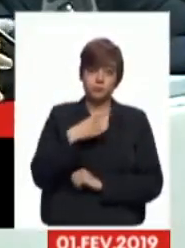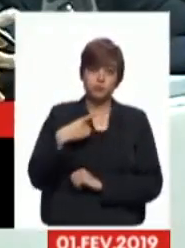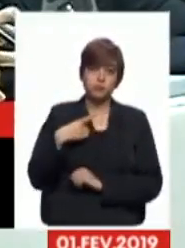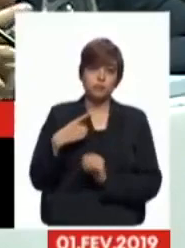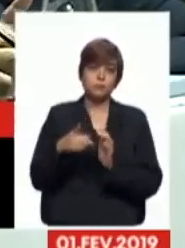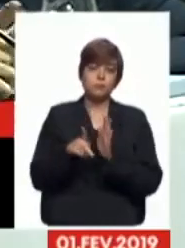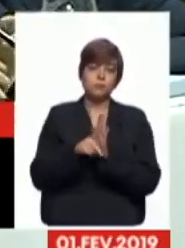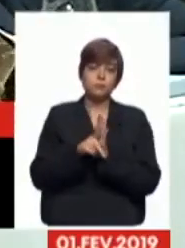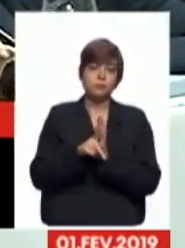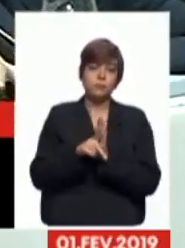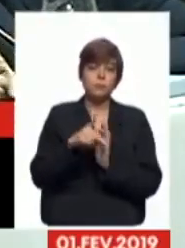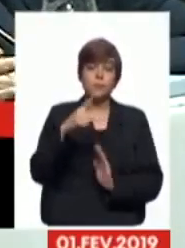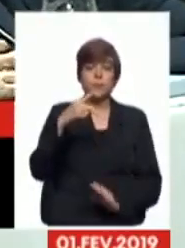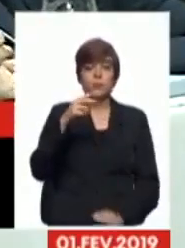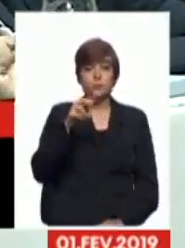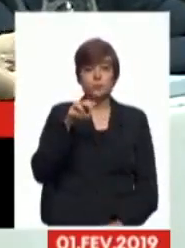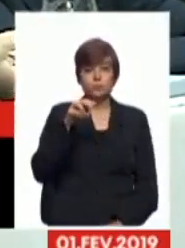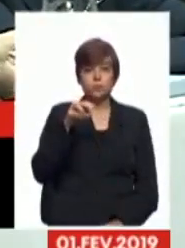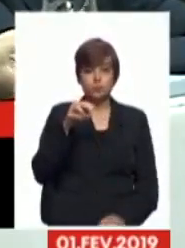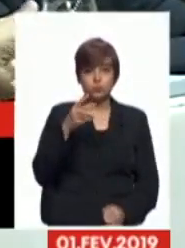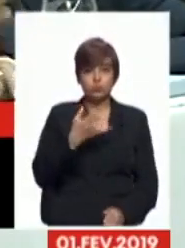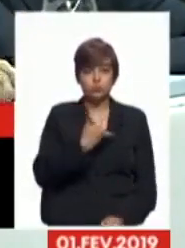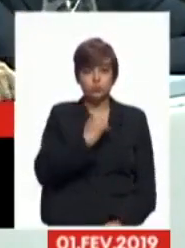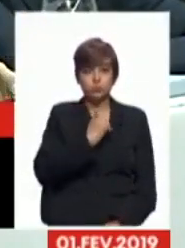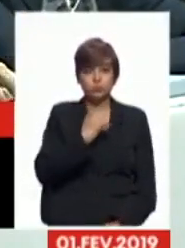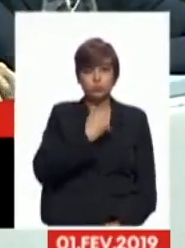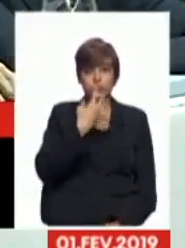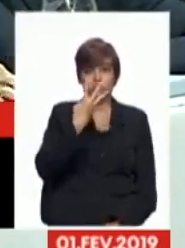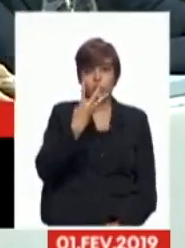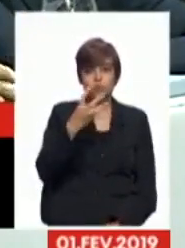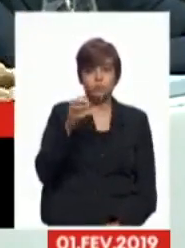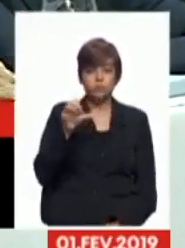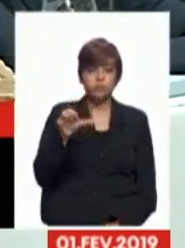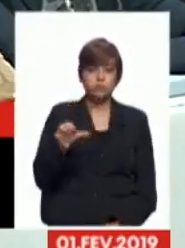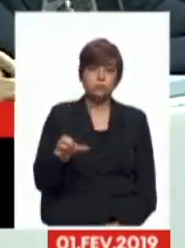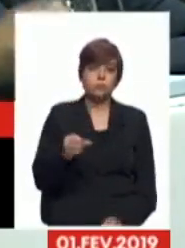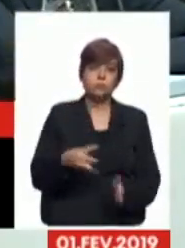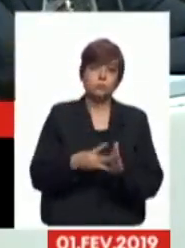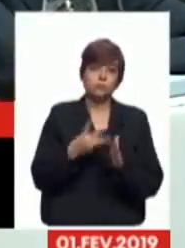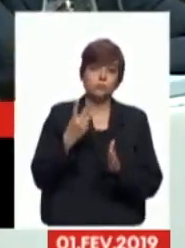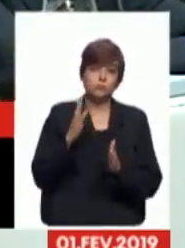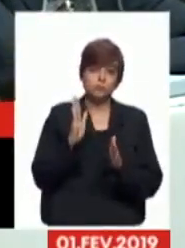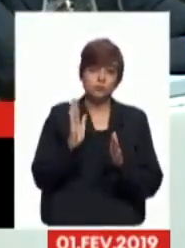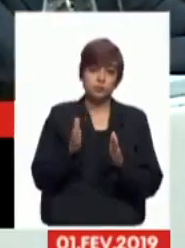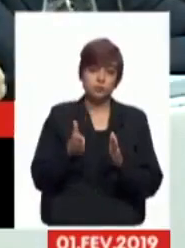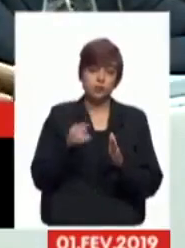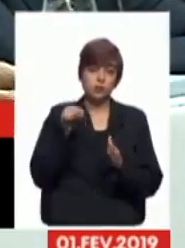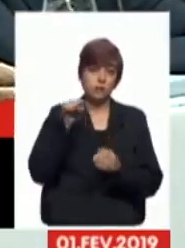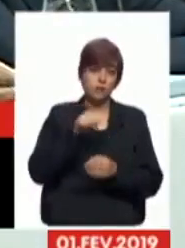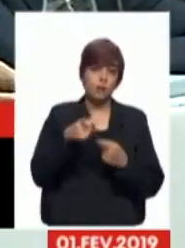do PSD, que tem 49 anos e reeleito para o 3º mandato. É médico-oncologista.